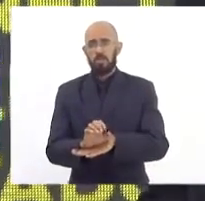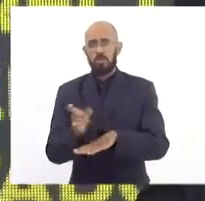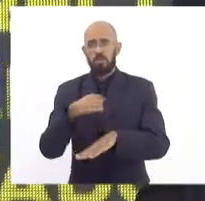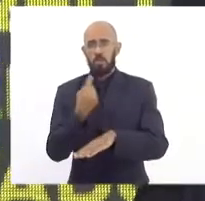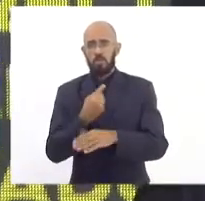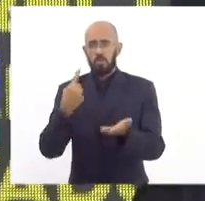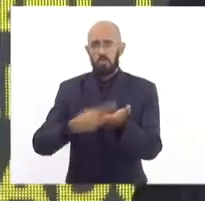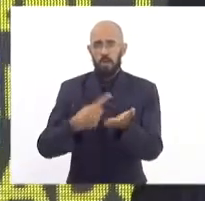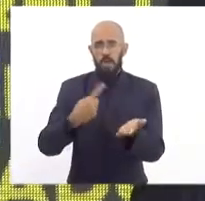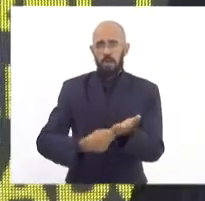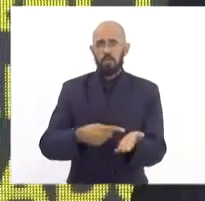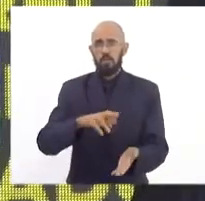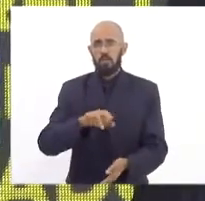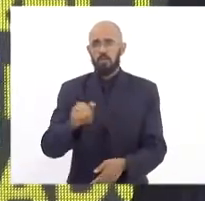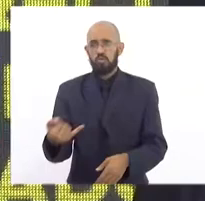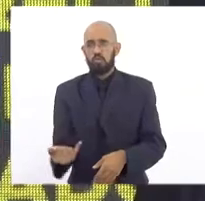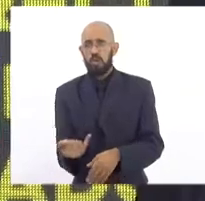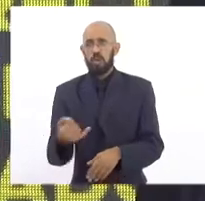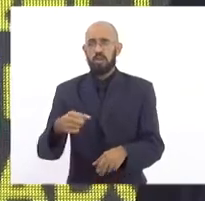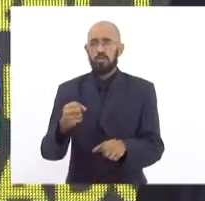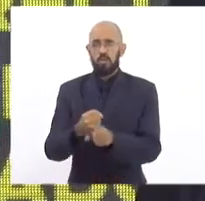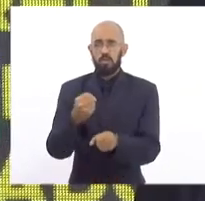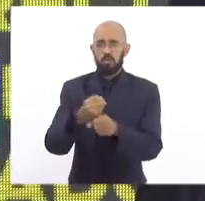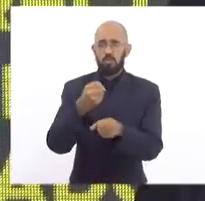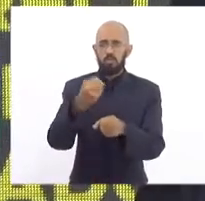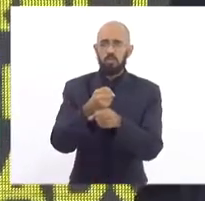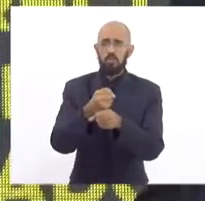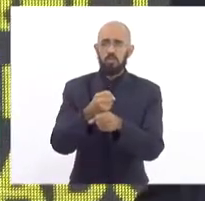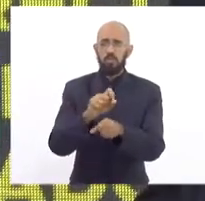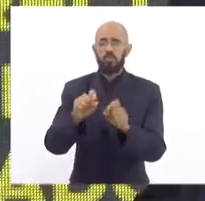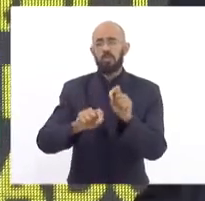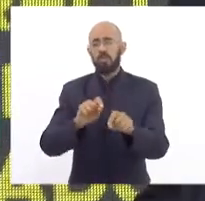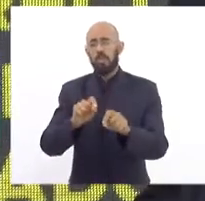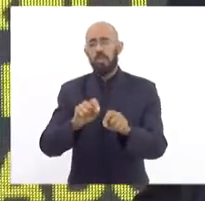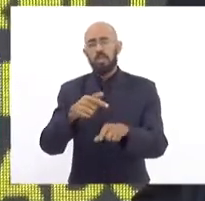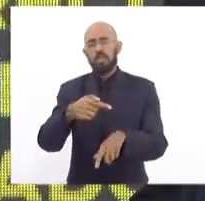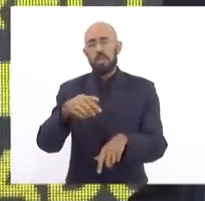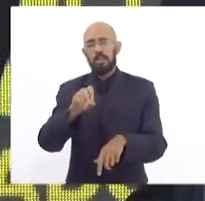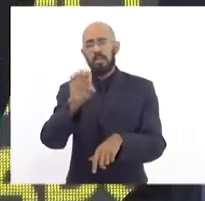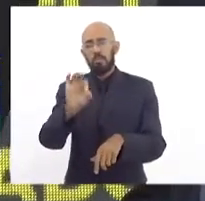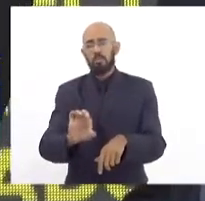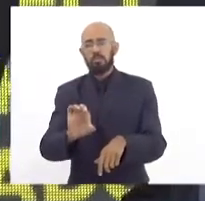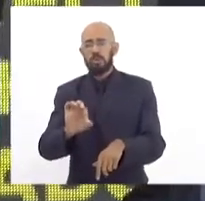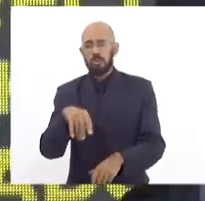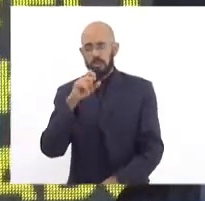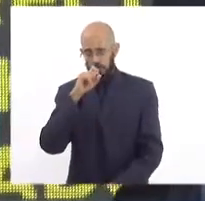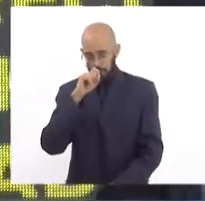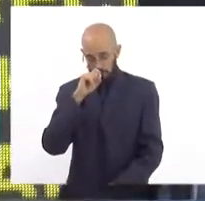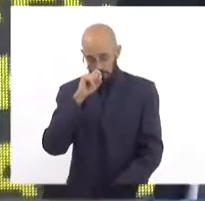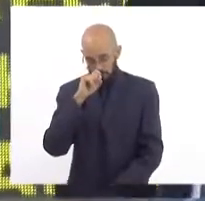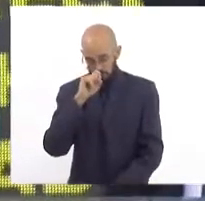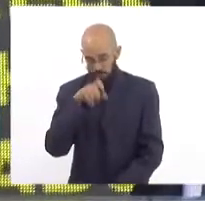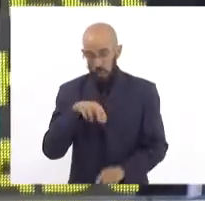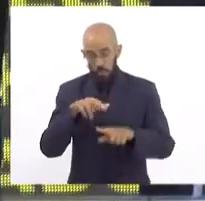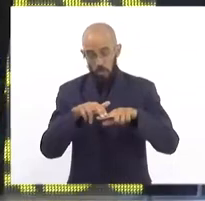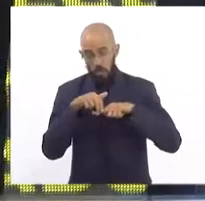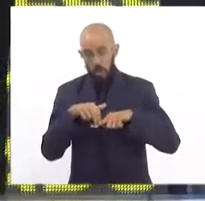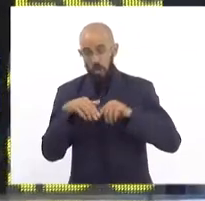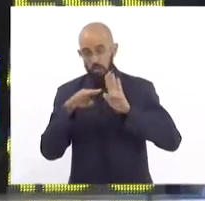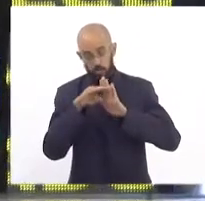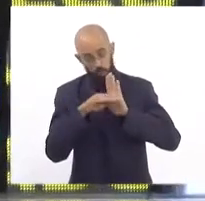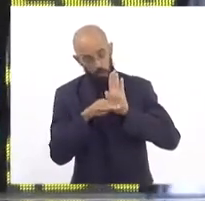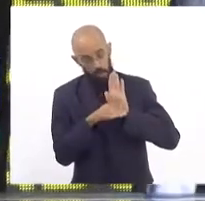RJ, ele foi construído mais de 70% em cima de um programa da